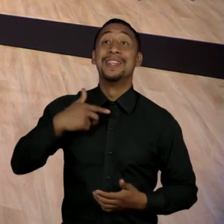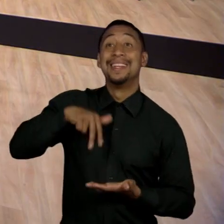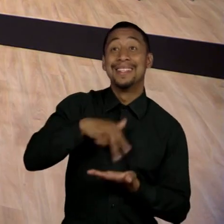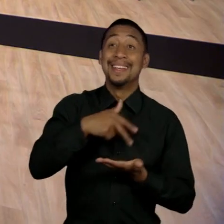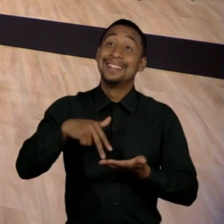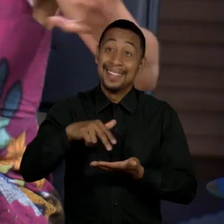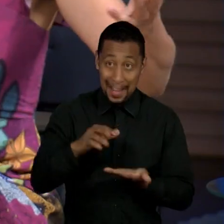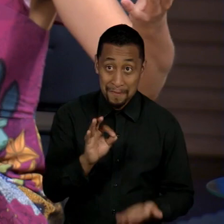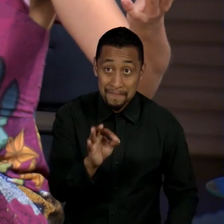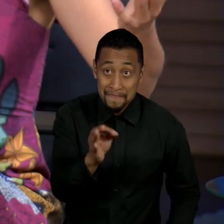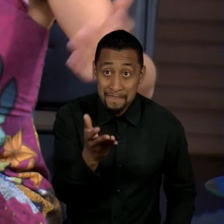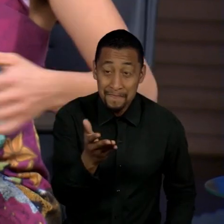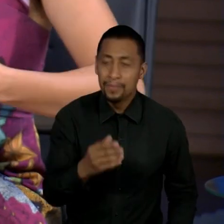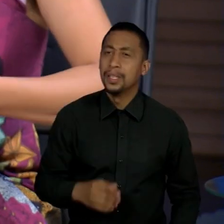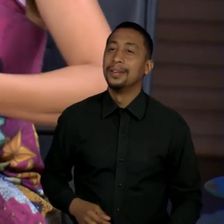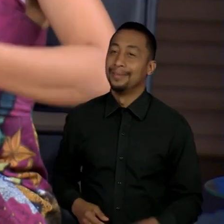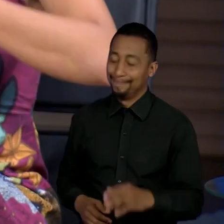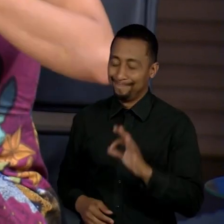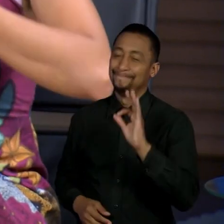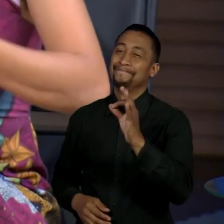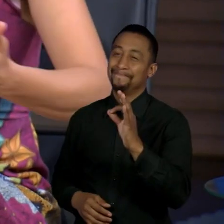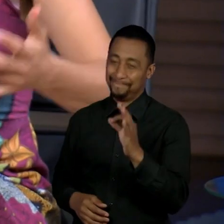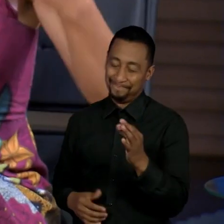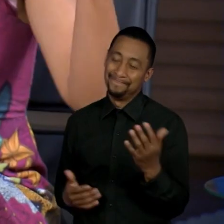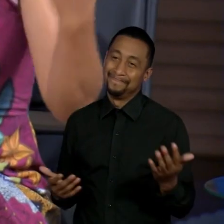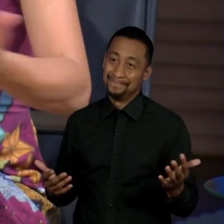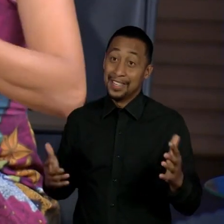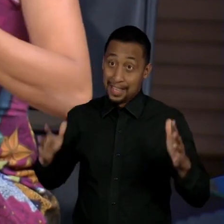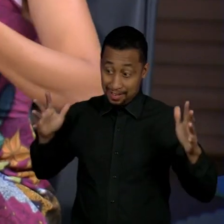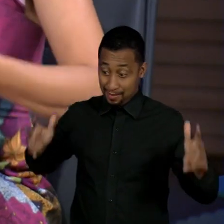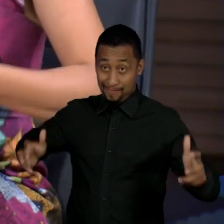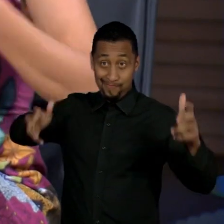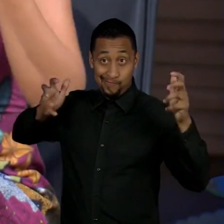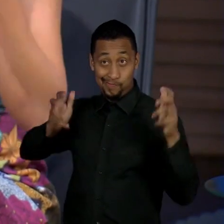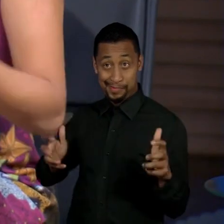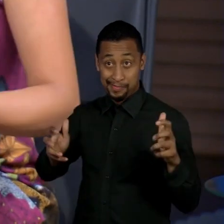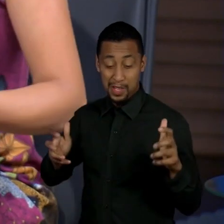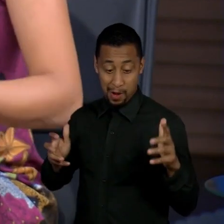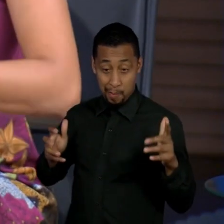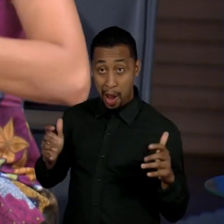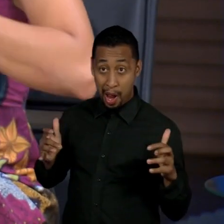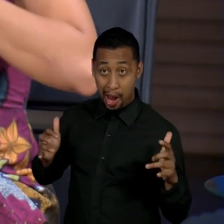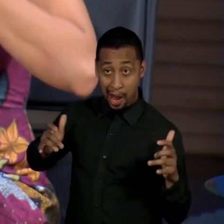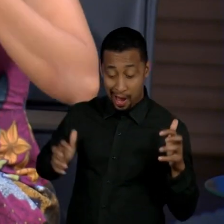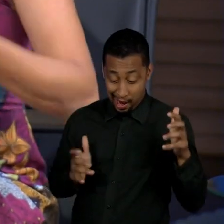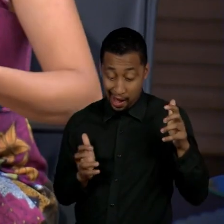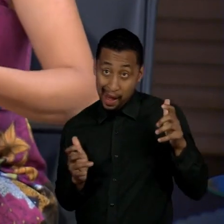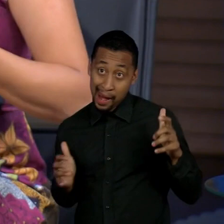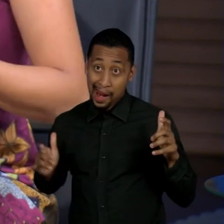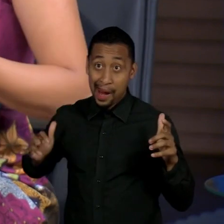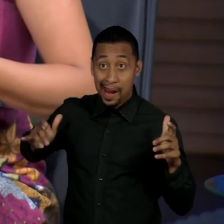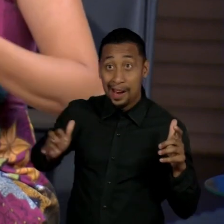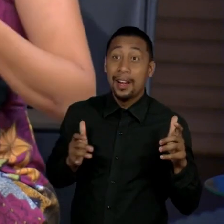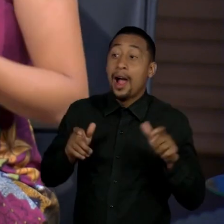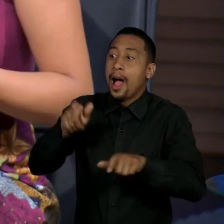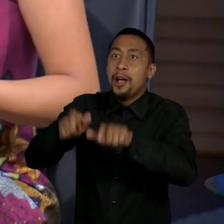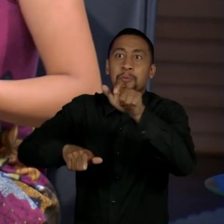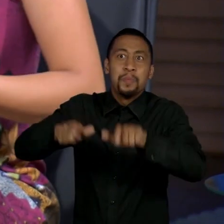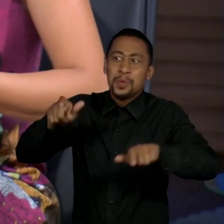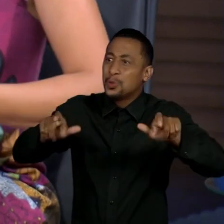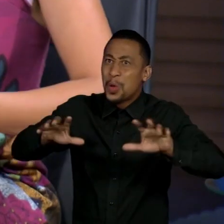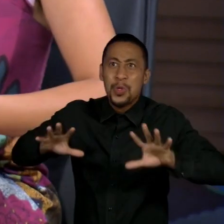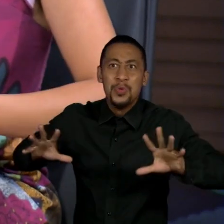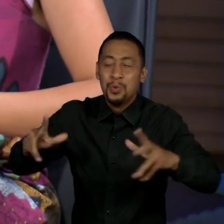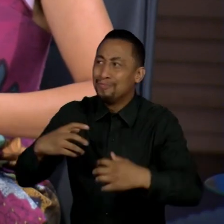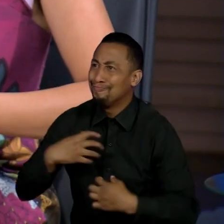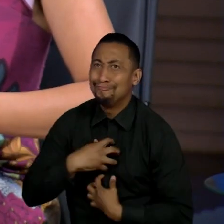assim, chegar com a sanfona é sinônimo de fazer festa e de ver as pessoas se juntando para cantar, para dançar, porque é uma cultura muito viva,